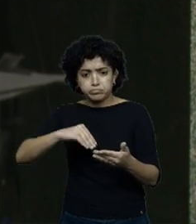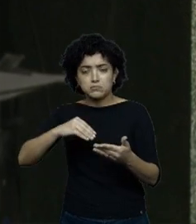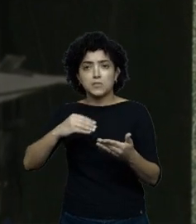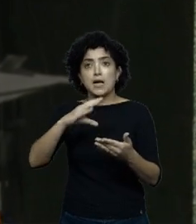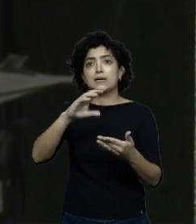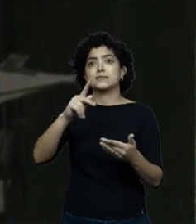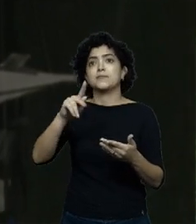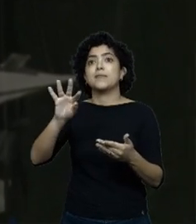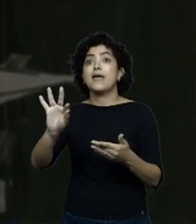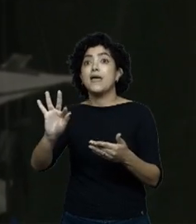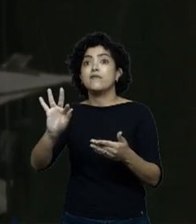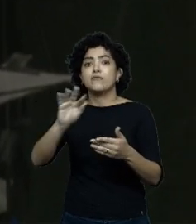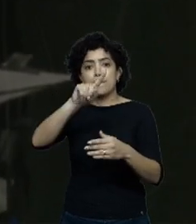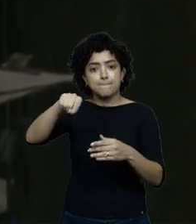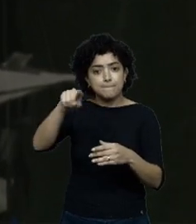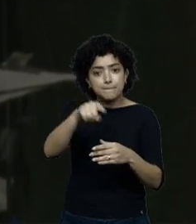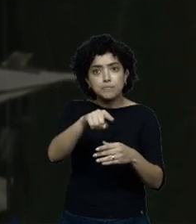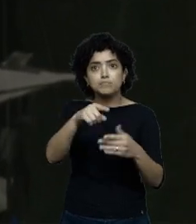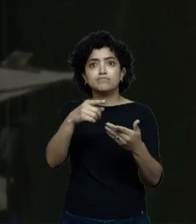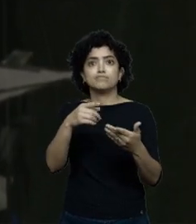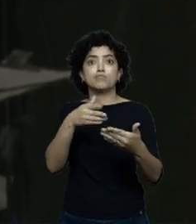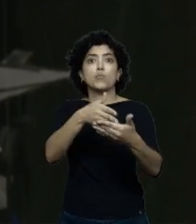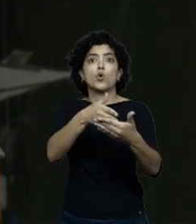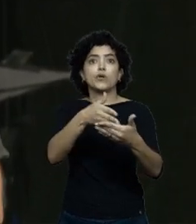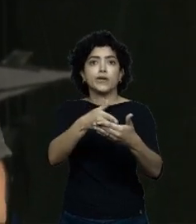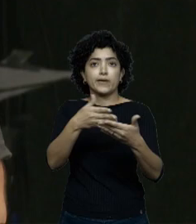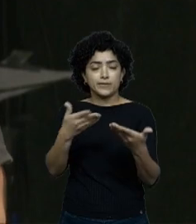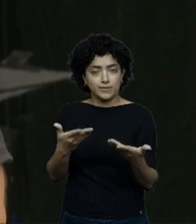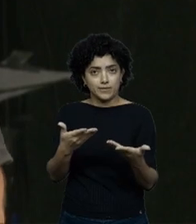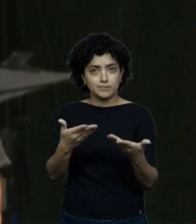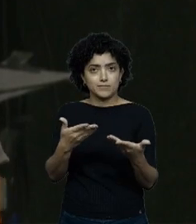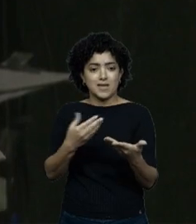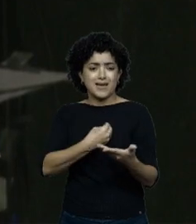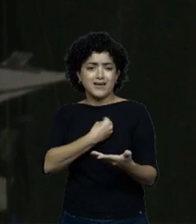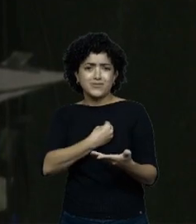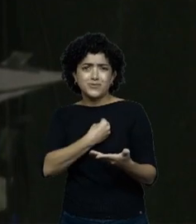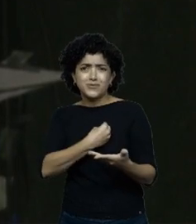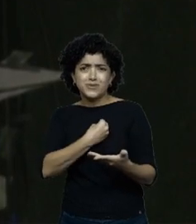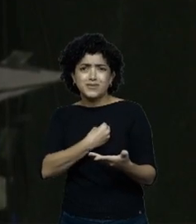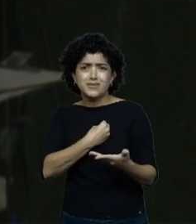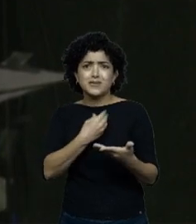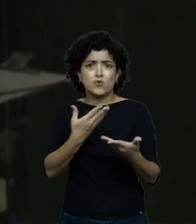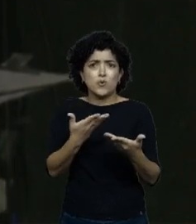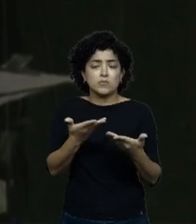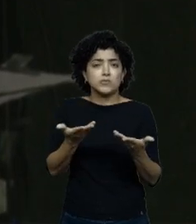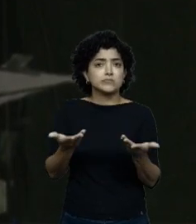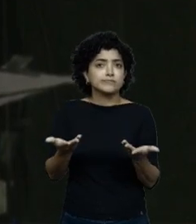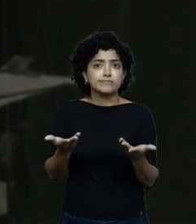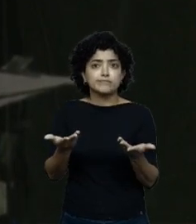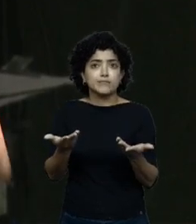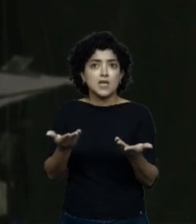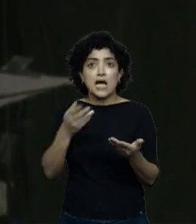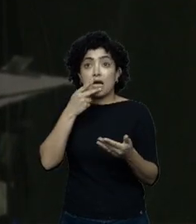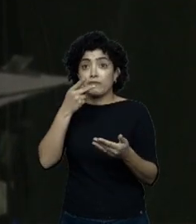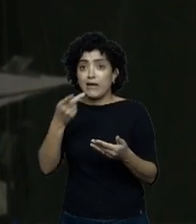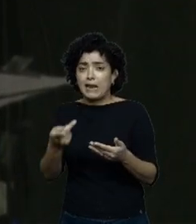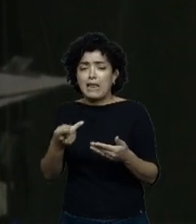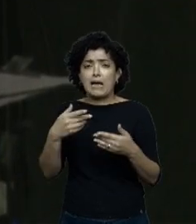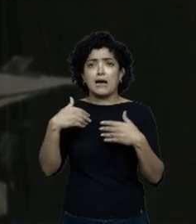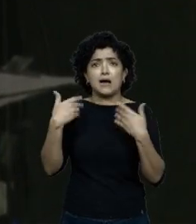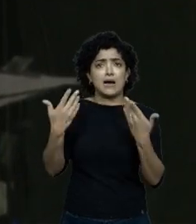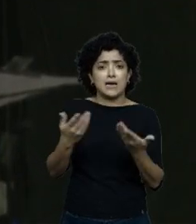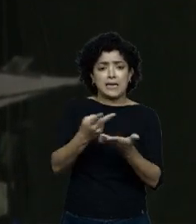CPF bloqueado eu não posso faltar a vida a minha vida numa Inteligência Artificial né falaram se aqui muito sem